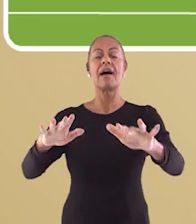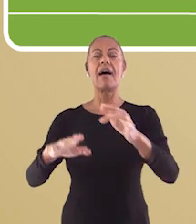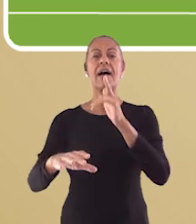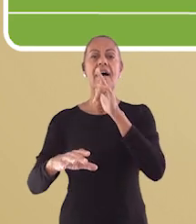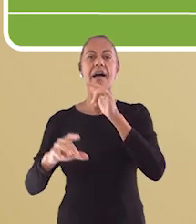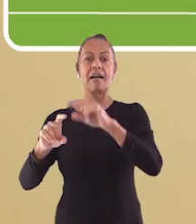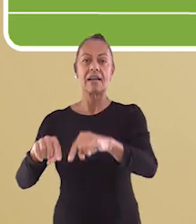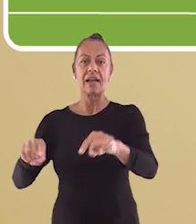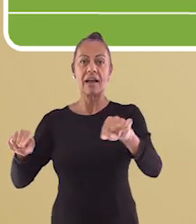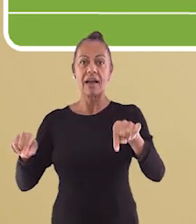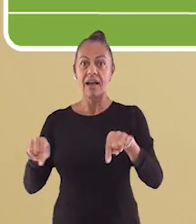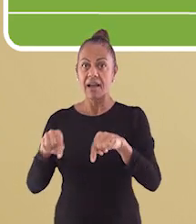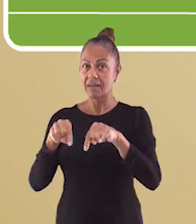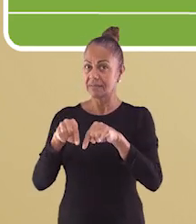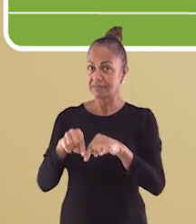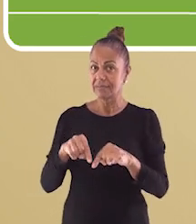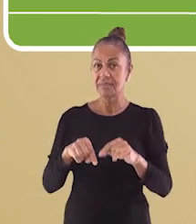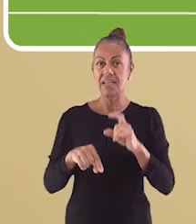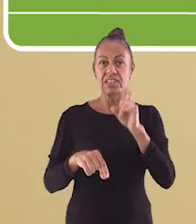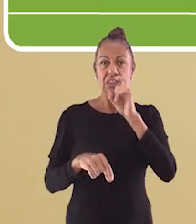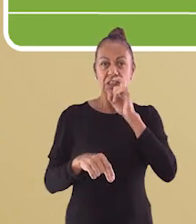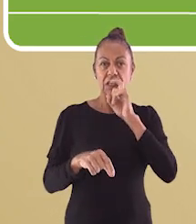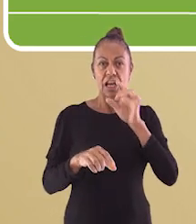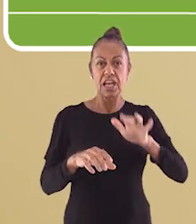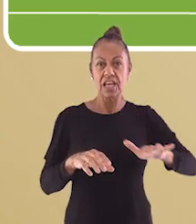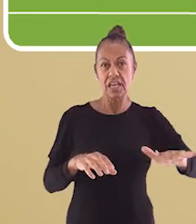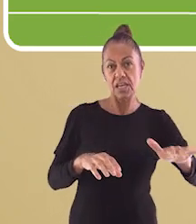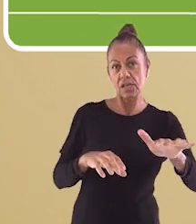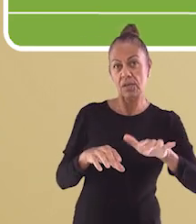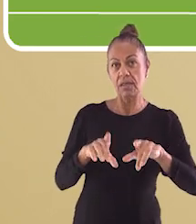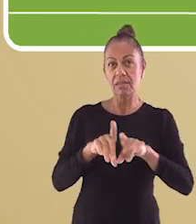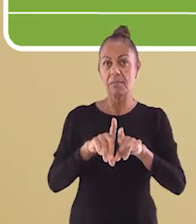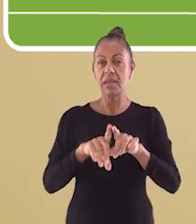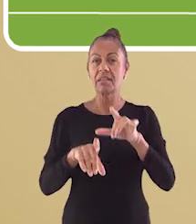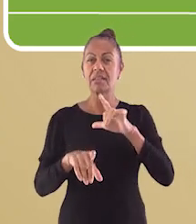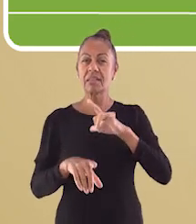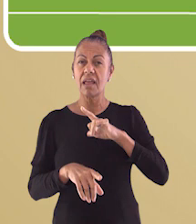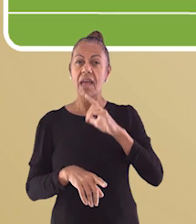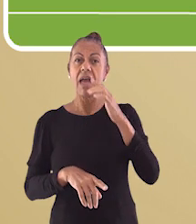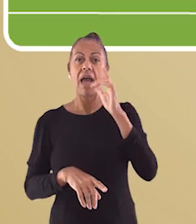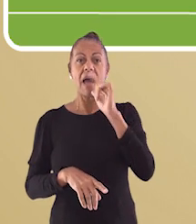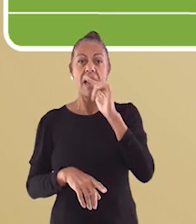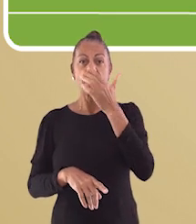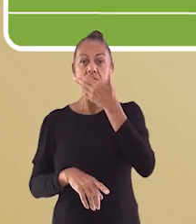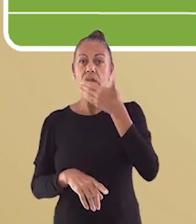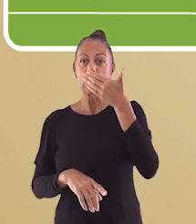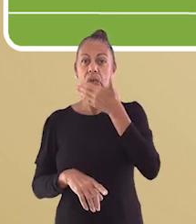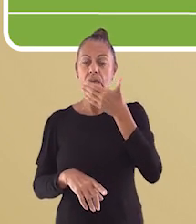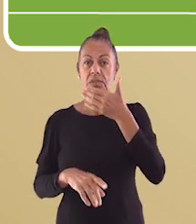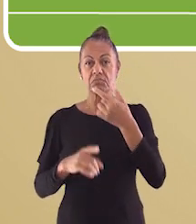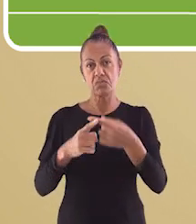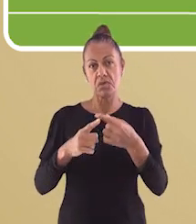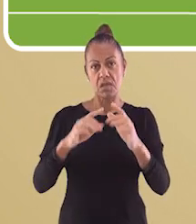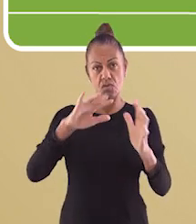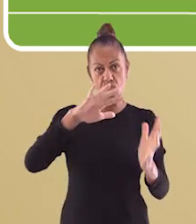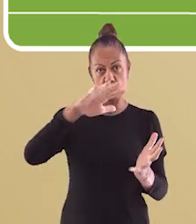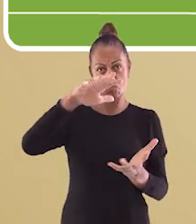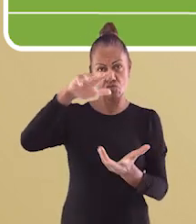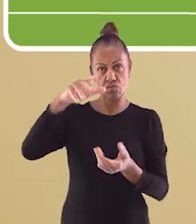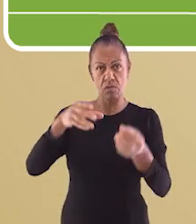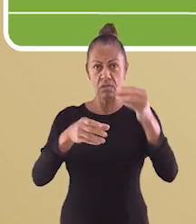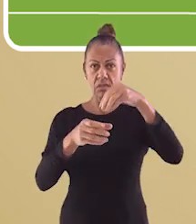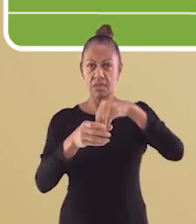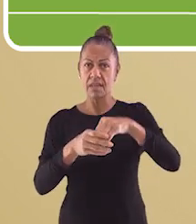geleiras e águas subterrâneas, como as fontes de água doce existentes, já que a maior parte das águas da Terra é salgada.